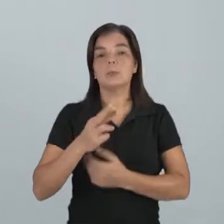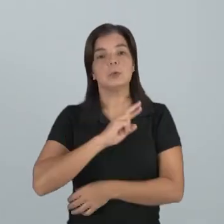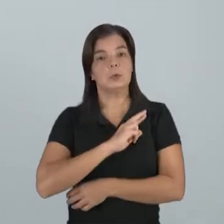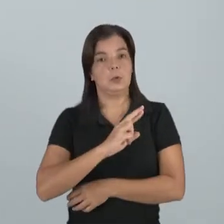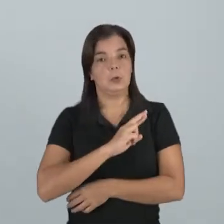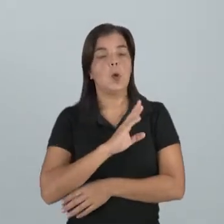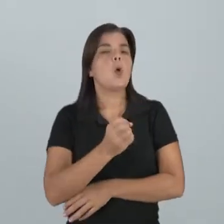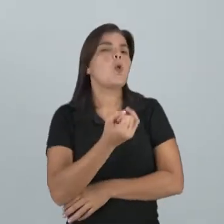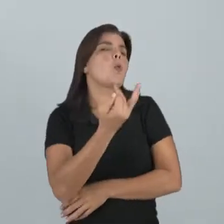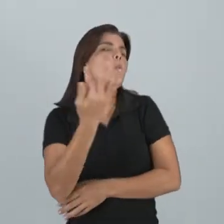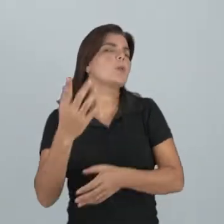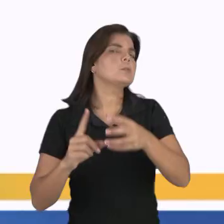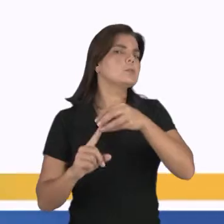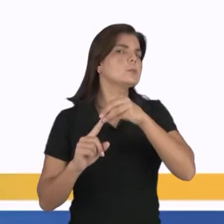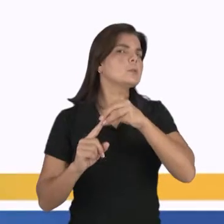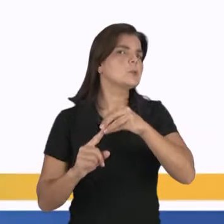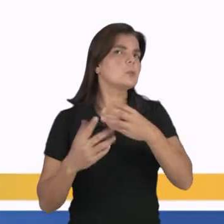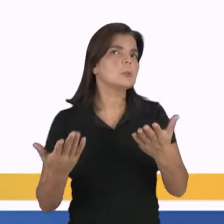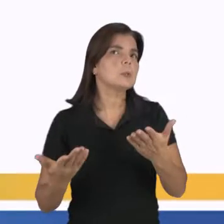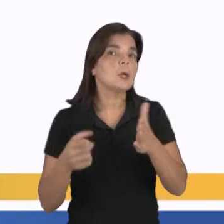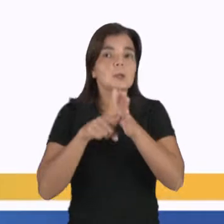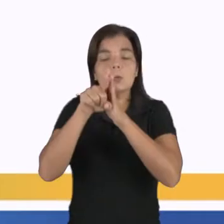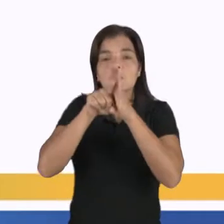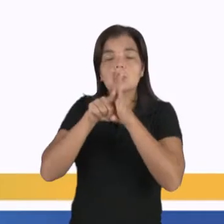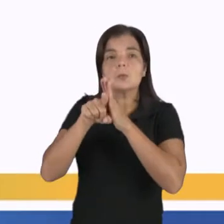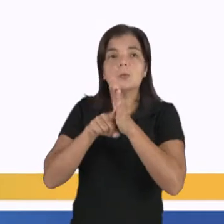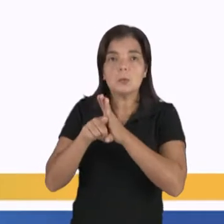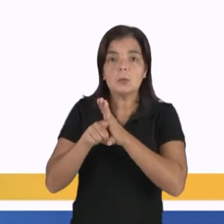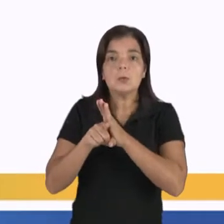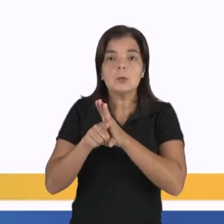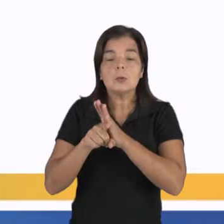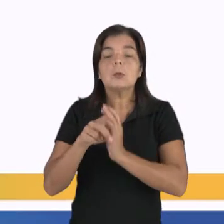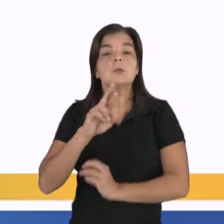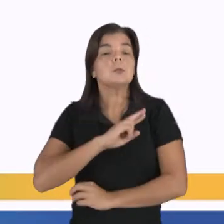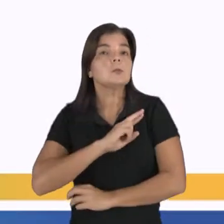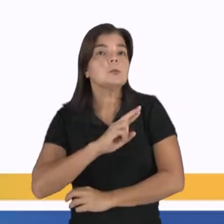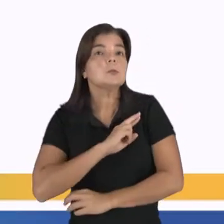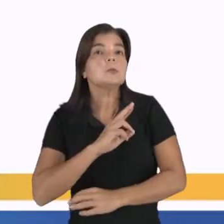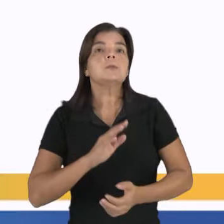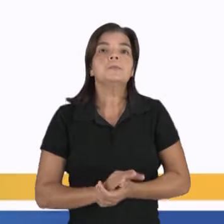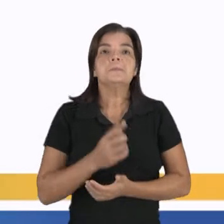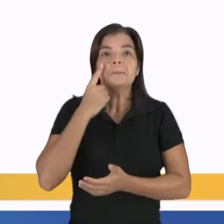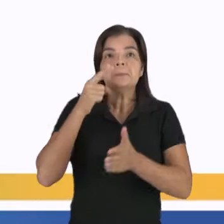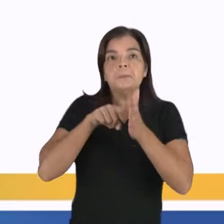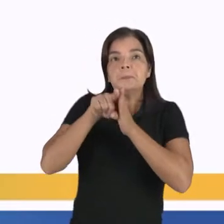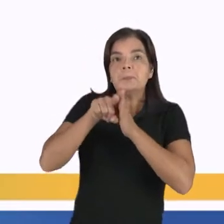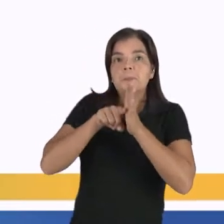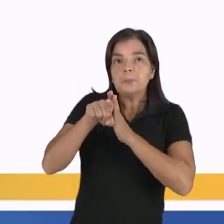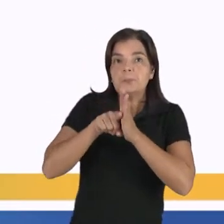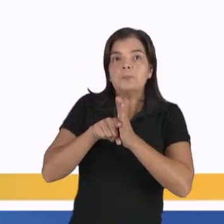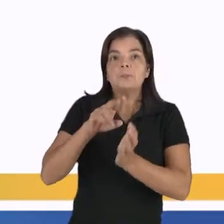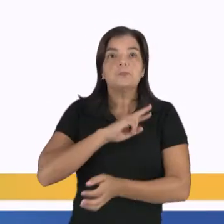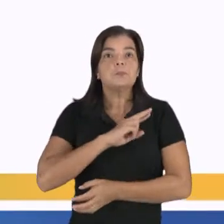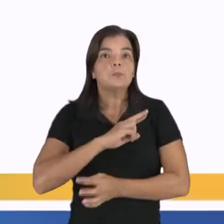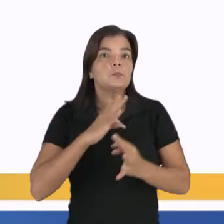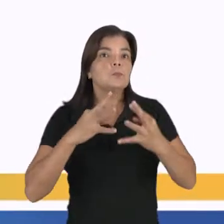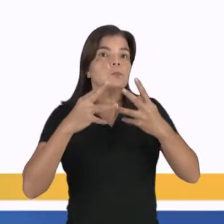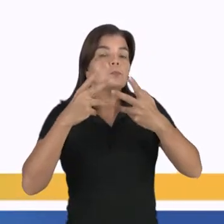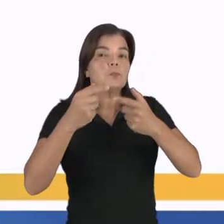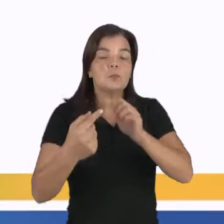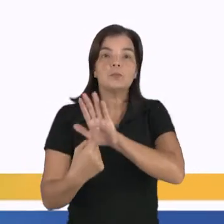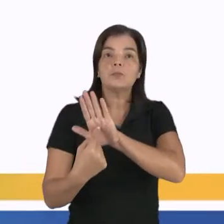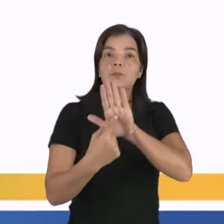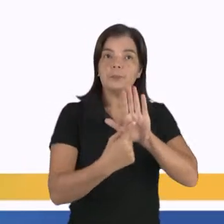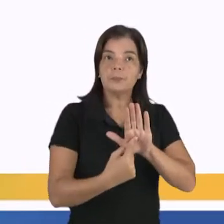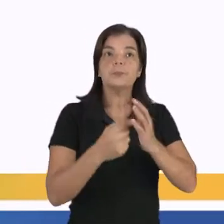religiões. Quais são os objetivos na abordagem científica das ciências da religião? Investigam sistematicamente as religiões em todas as